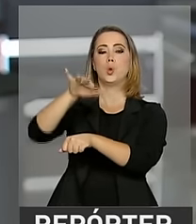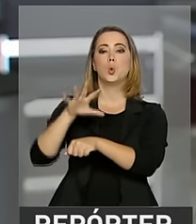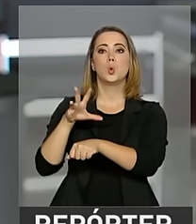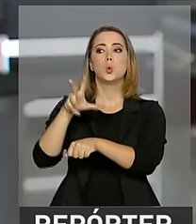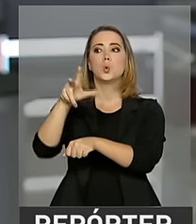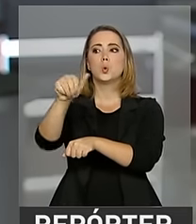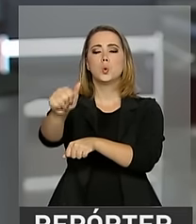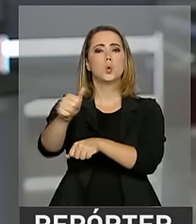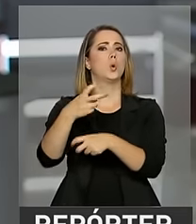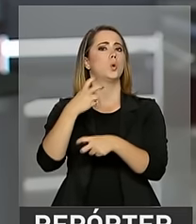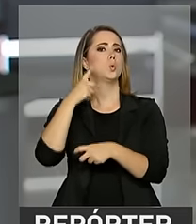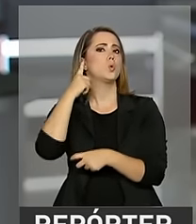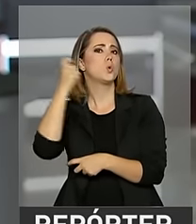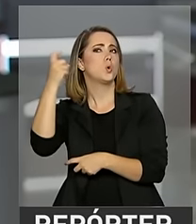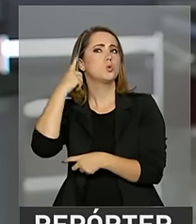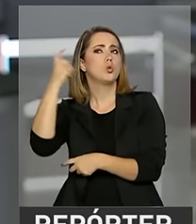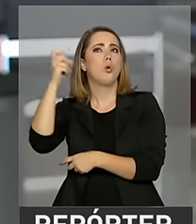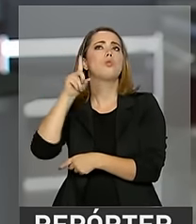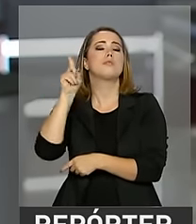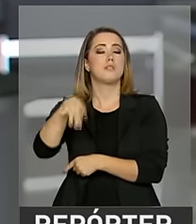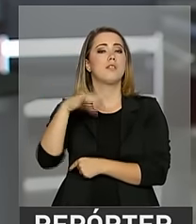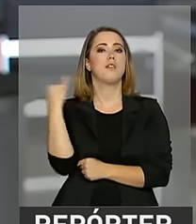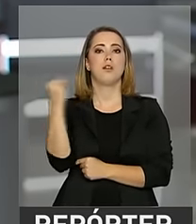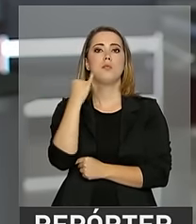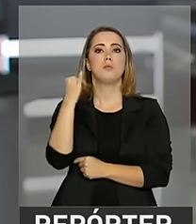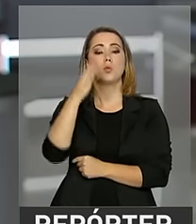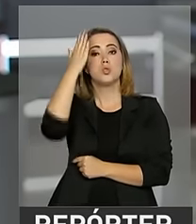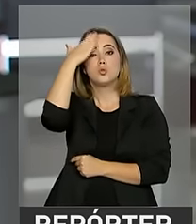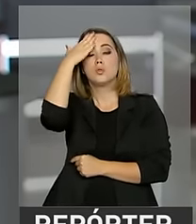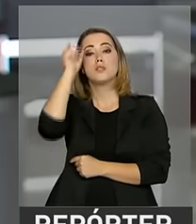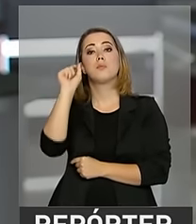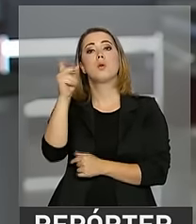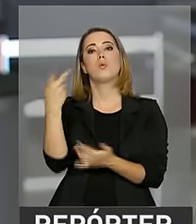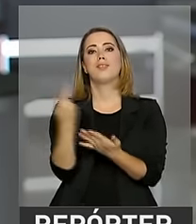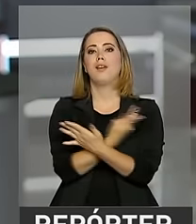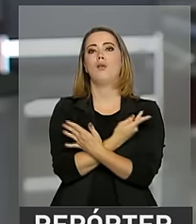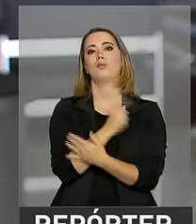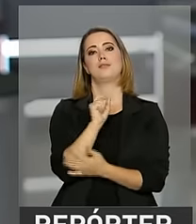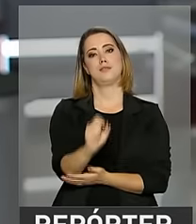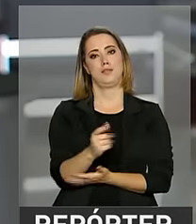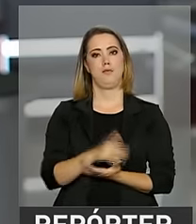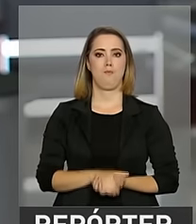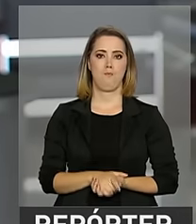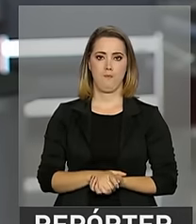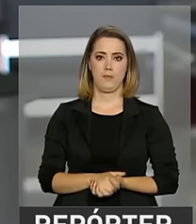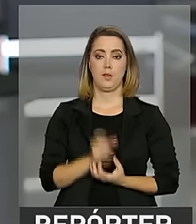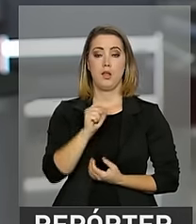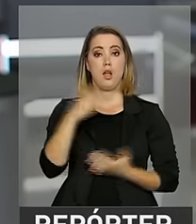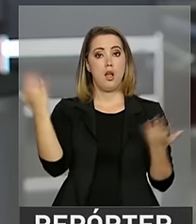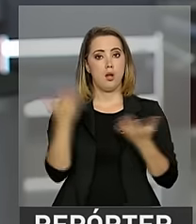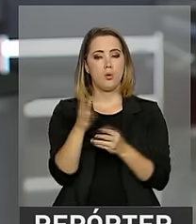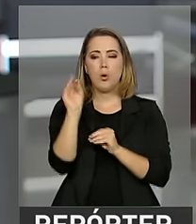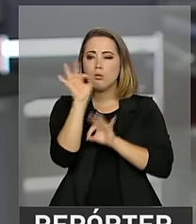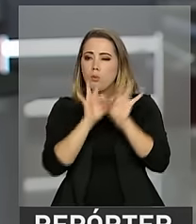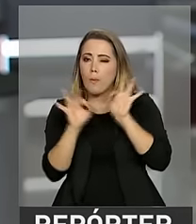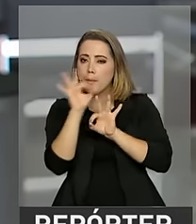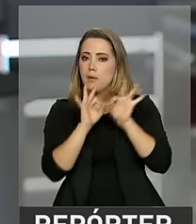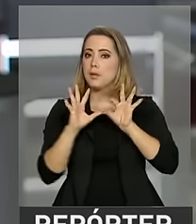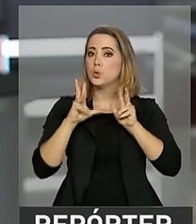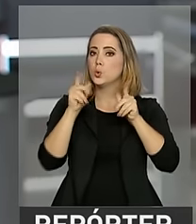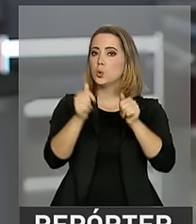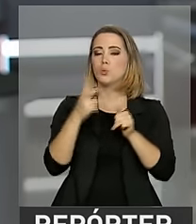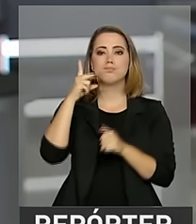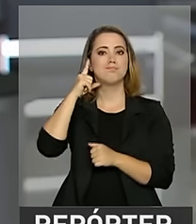mas também outros sons que poderão ser importantes pra investigação no momento os técnicos estão fazendo tratamento do áudio Depois dessa